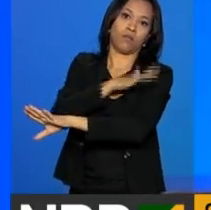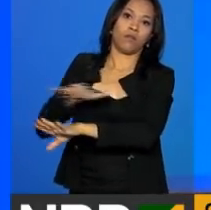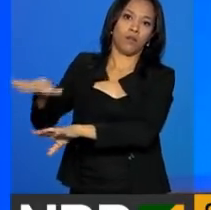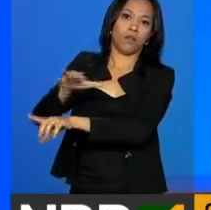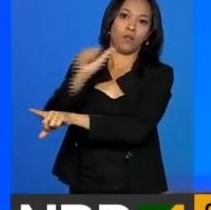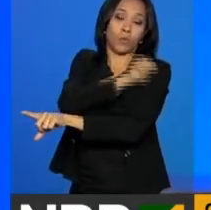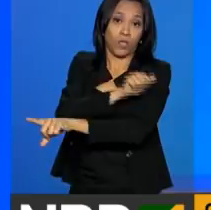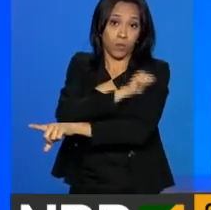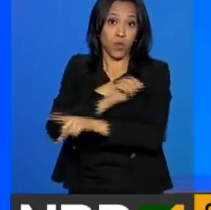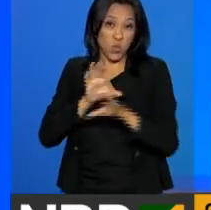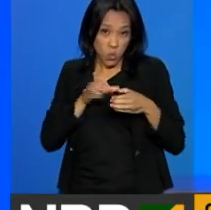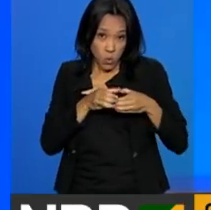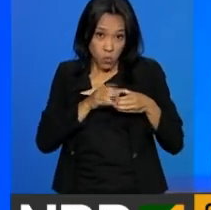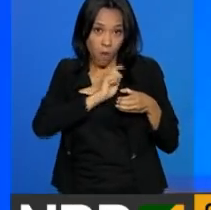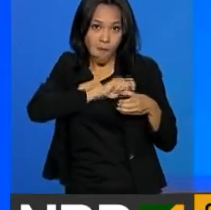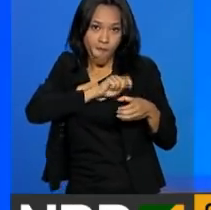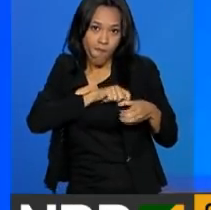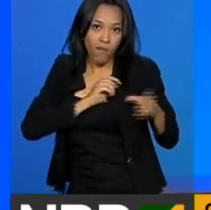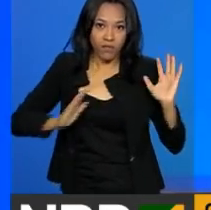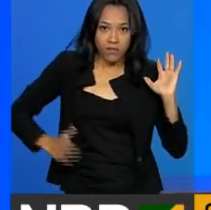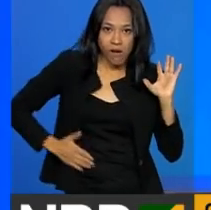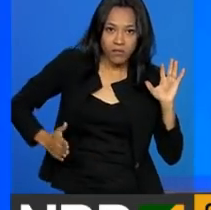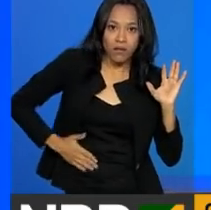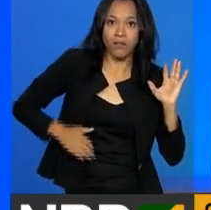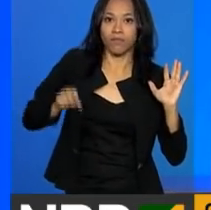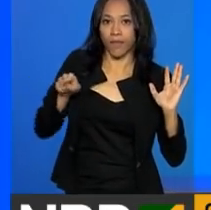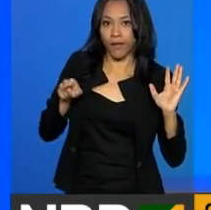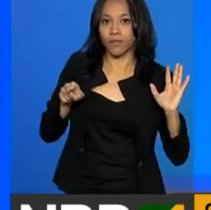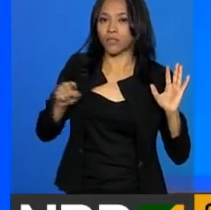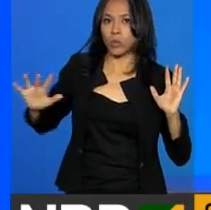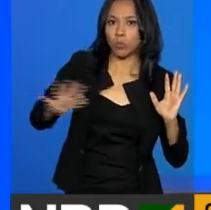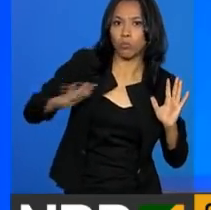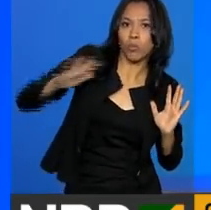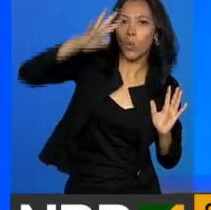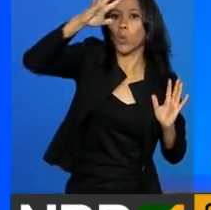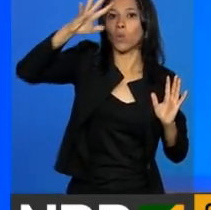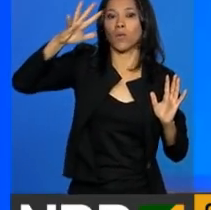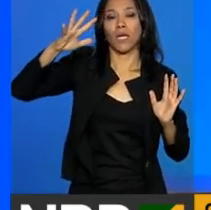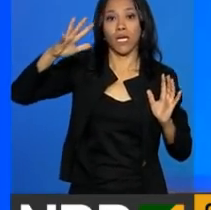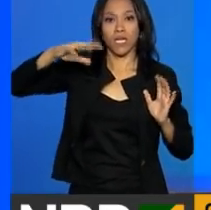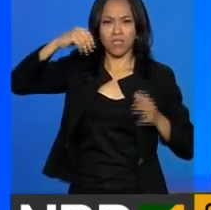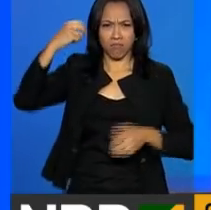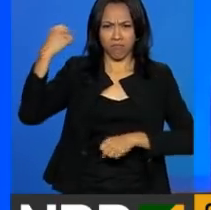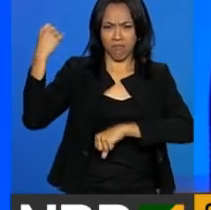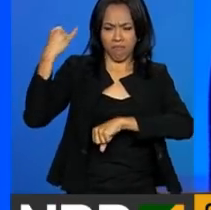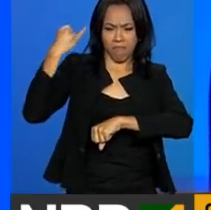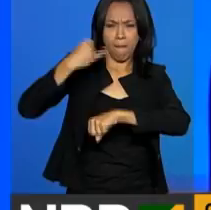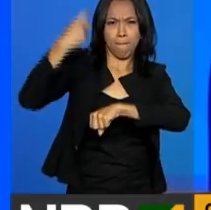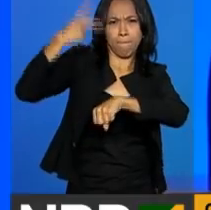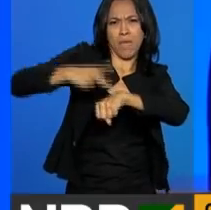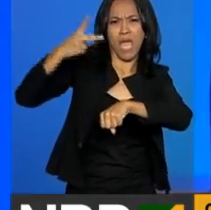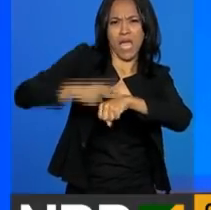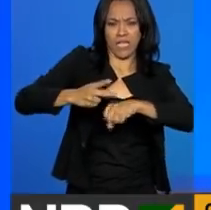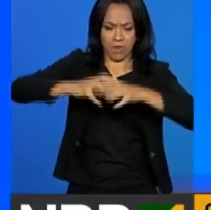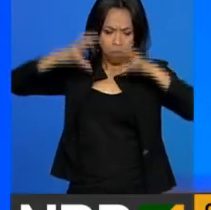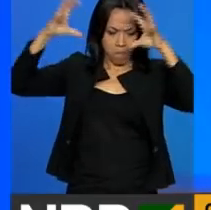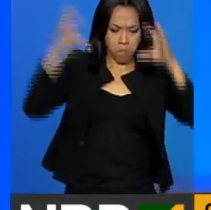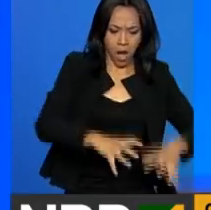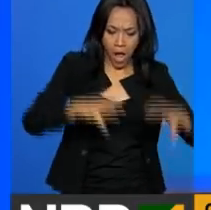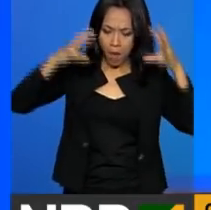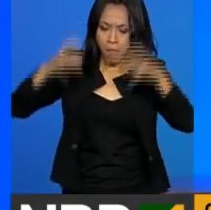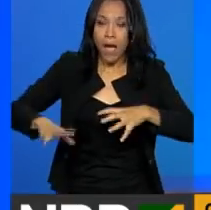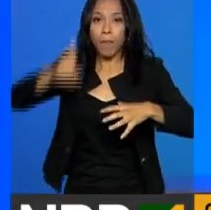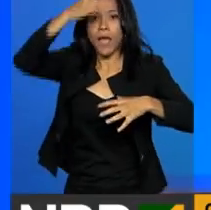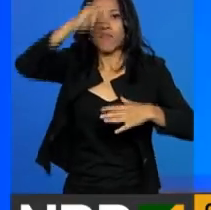organizações criminosas em certos bancos eles colocaram vigas de concreto para impedir passagem porque a cobrança